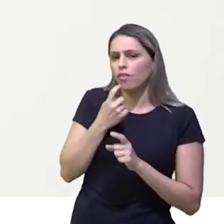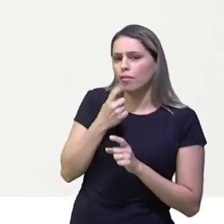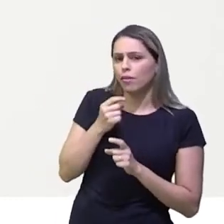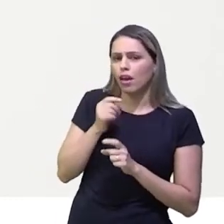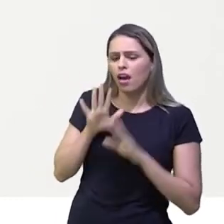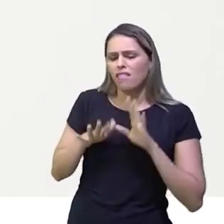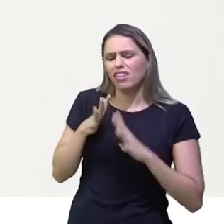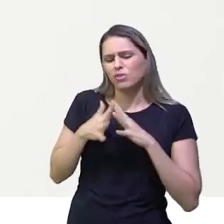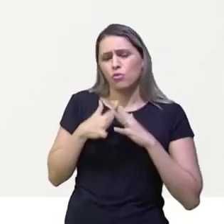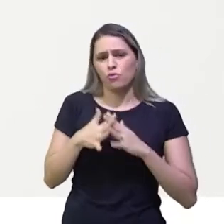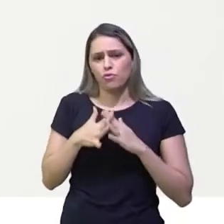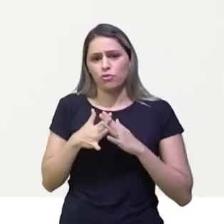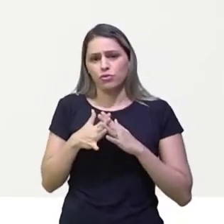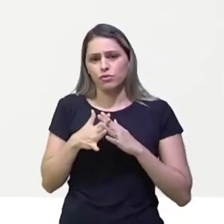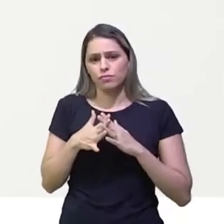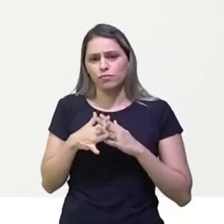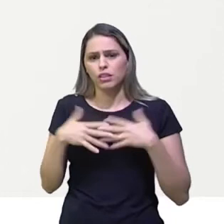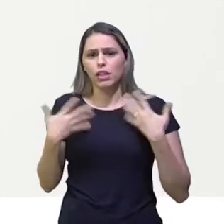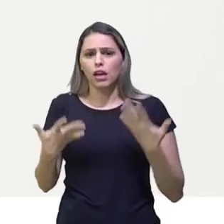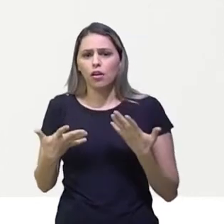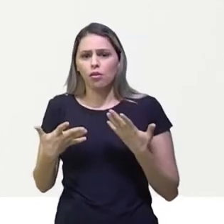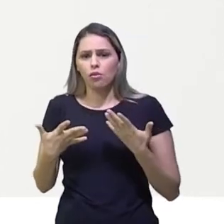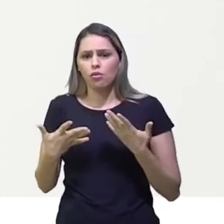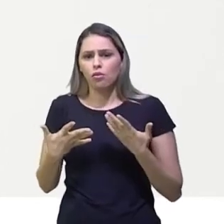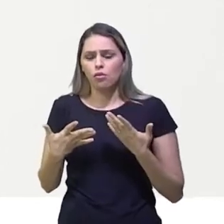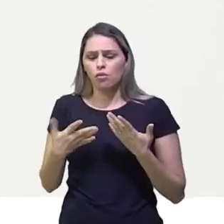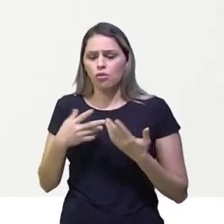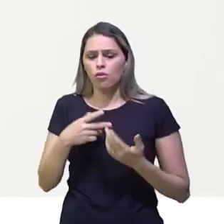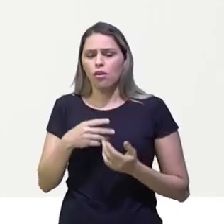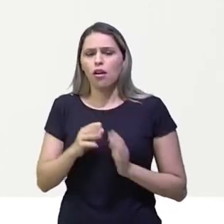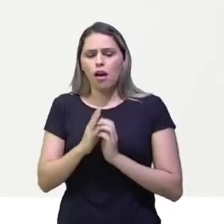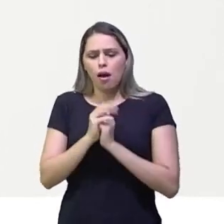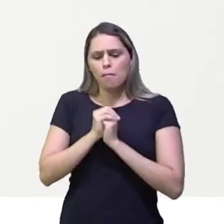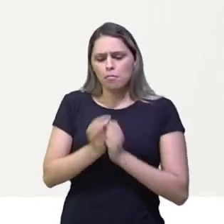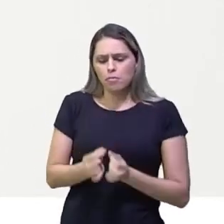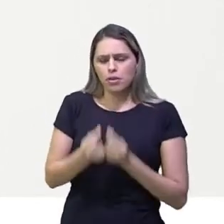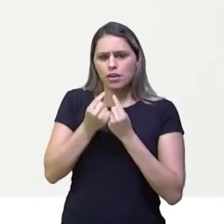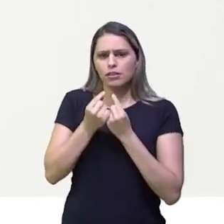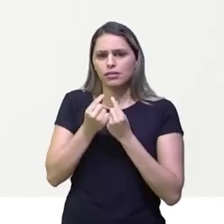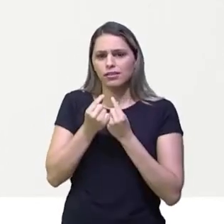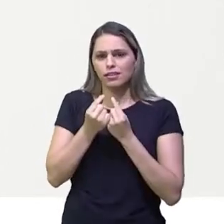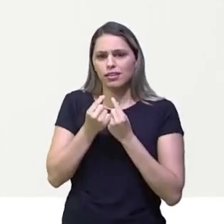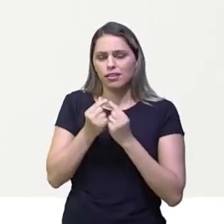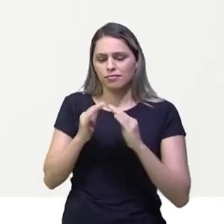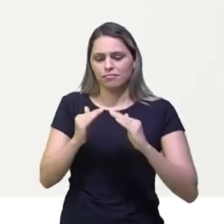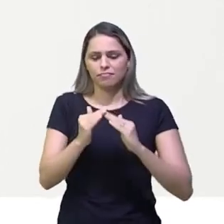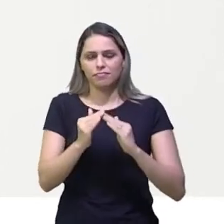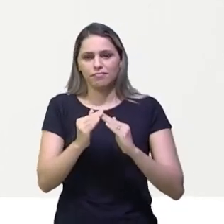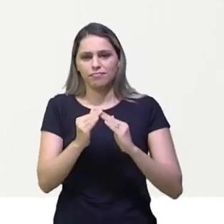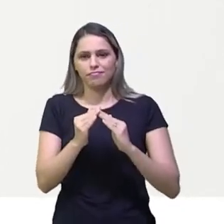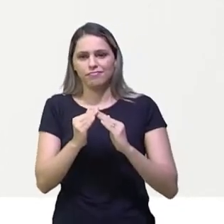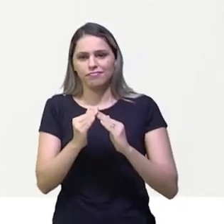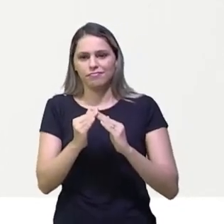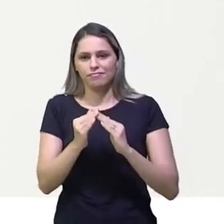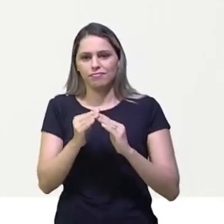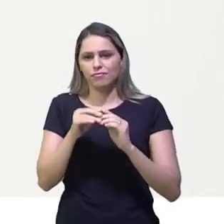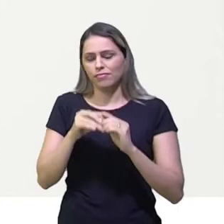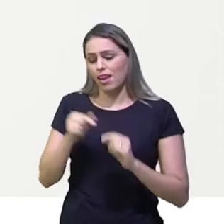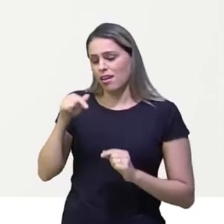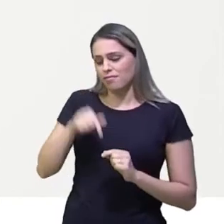se confunde. Vamos concluir. Cadê a missa? Tá na capela. Cadê a capela? Tá aqui,